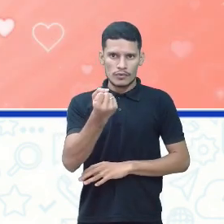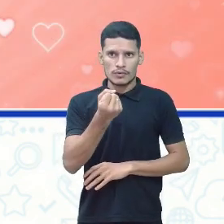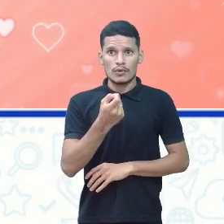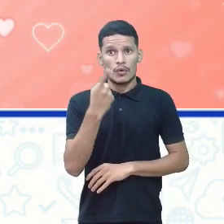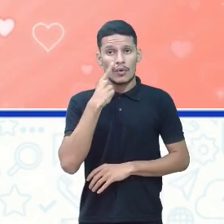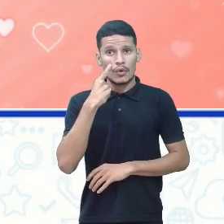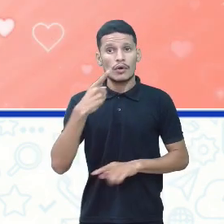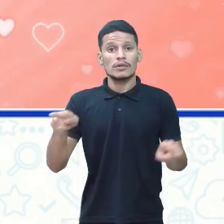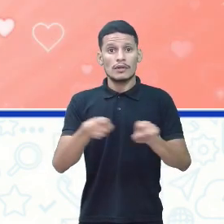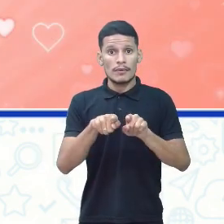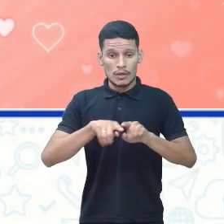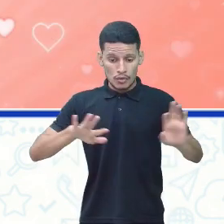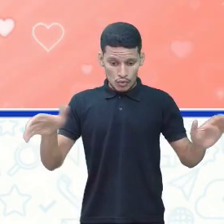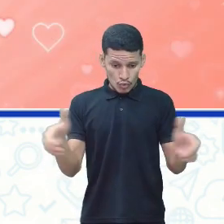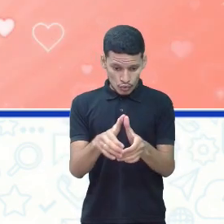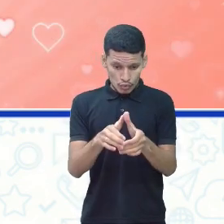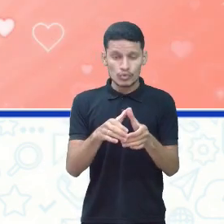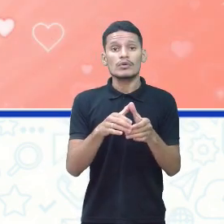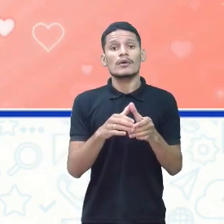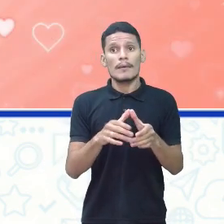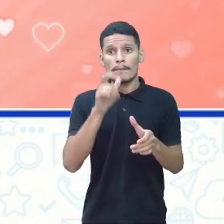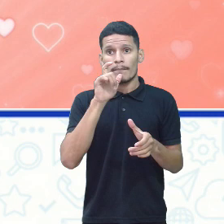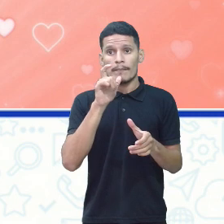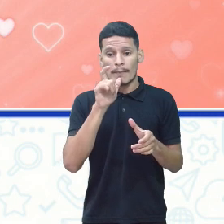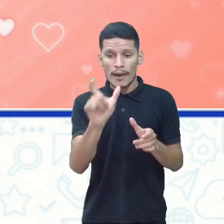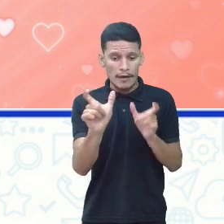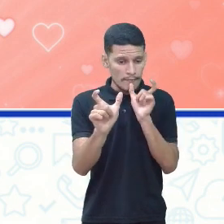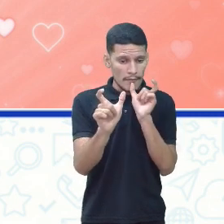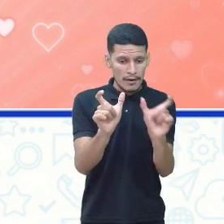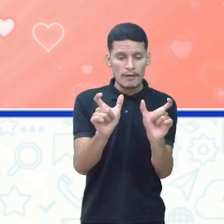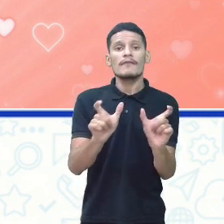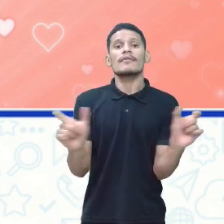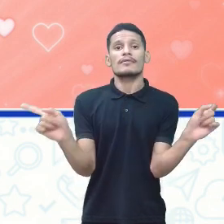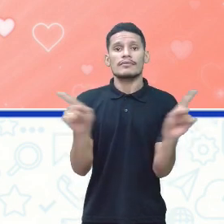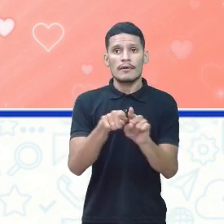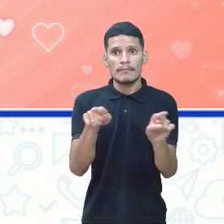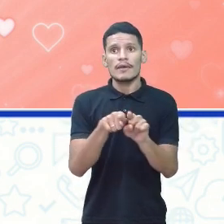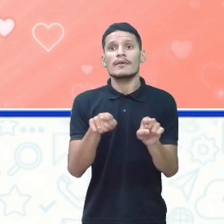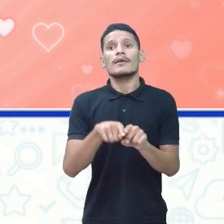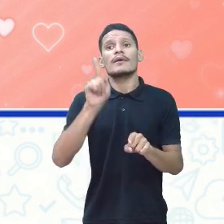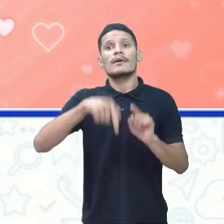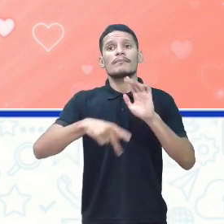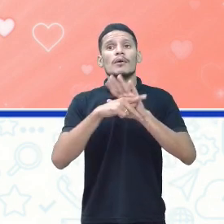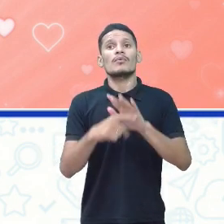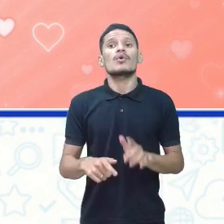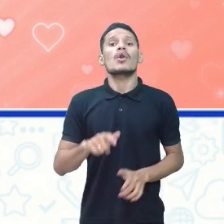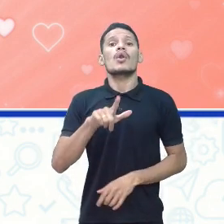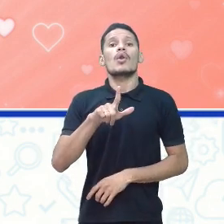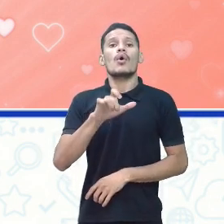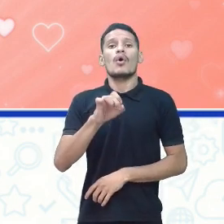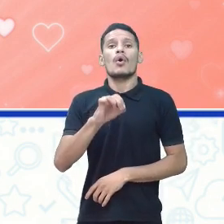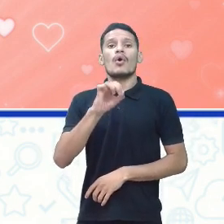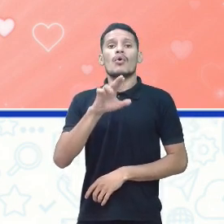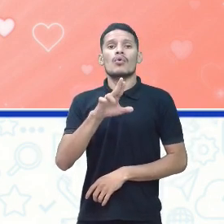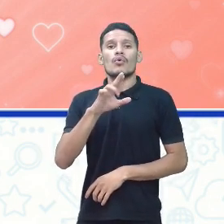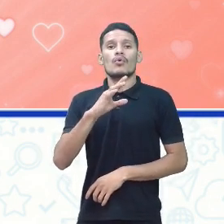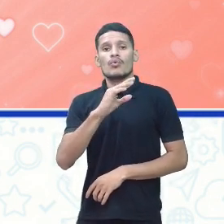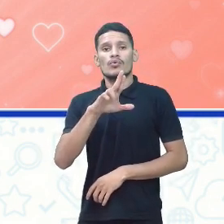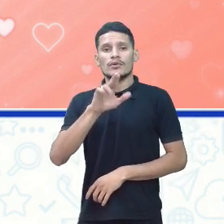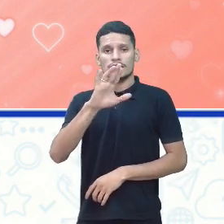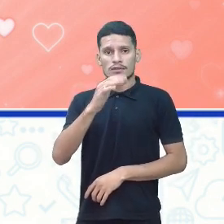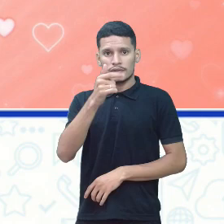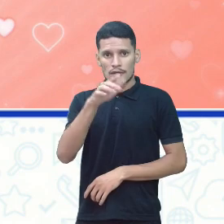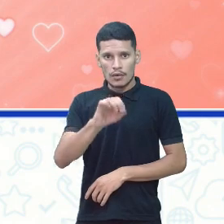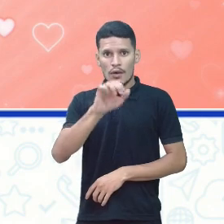Um conjunto de palavra também, ele pode ser um conjunto de palavra, que aí chamamos de locução adverbial.